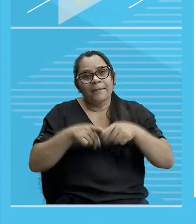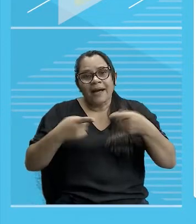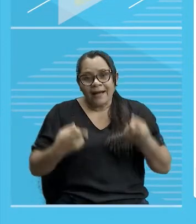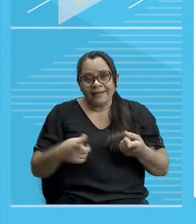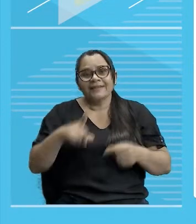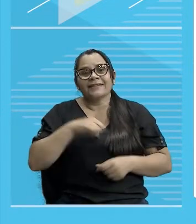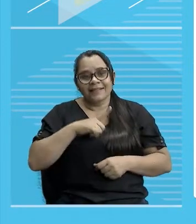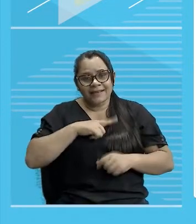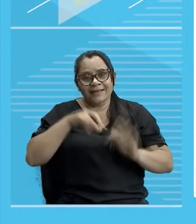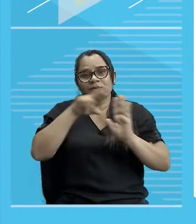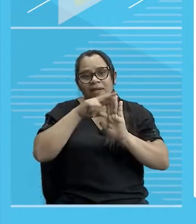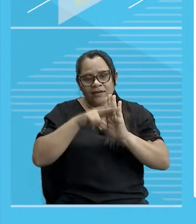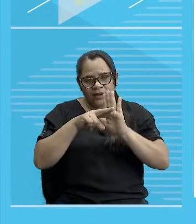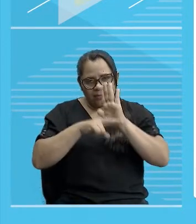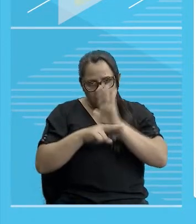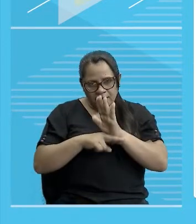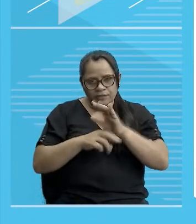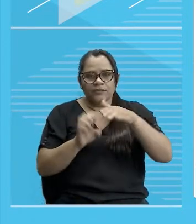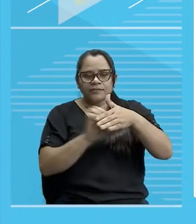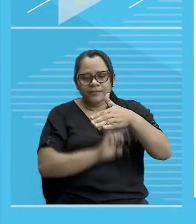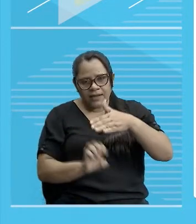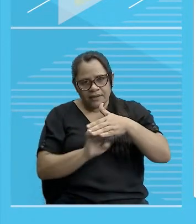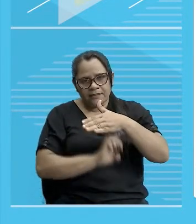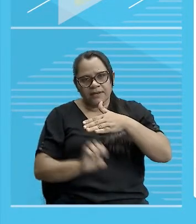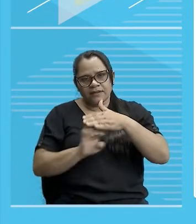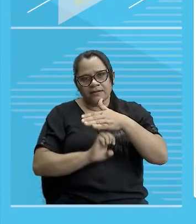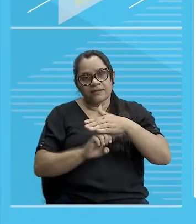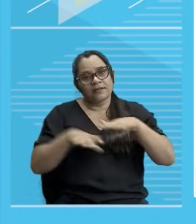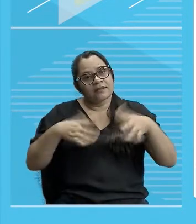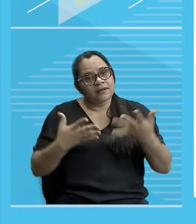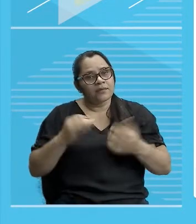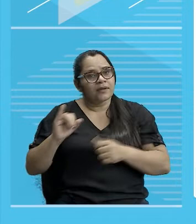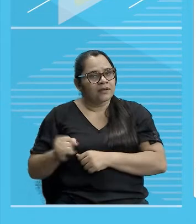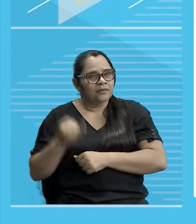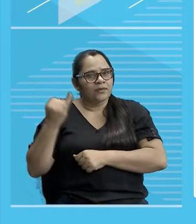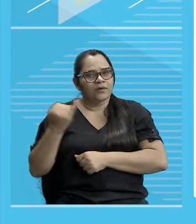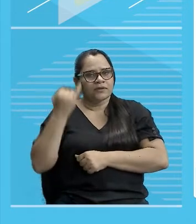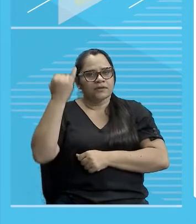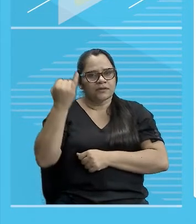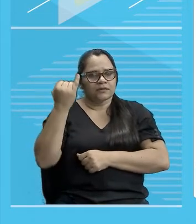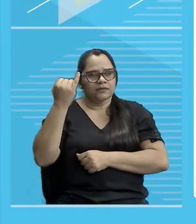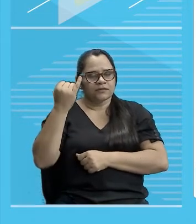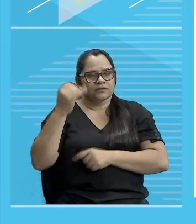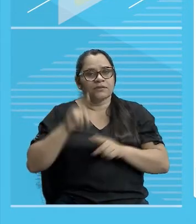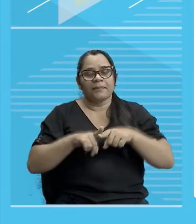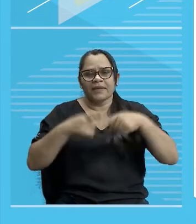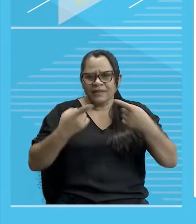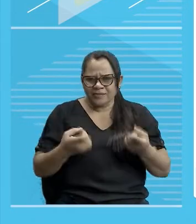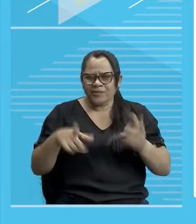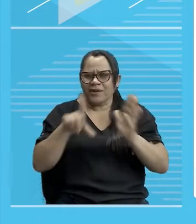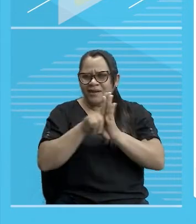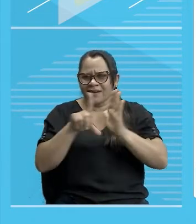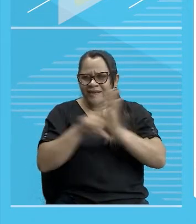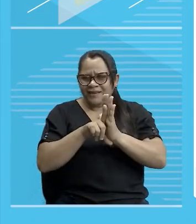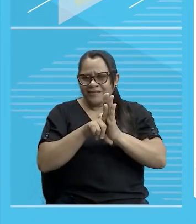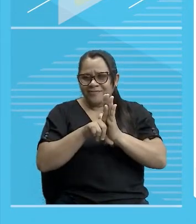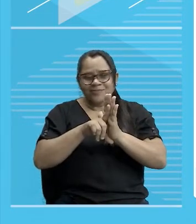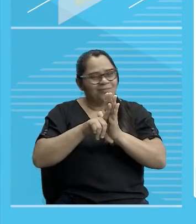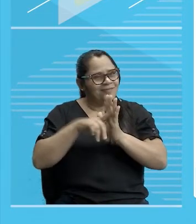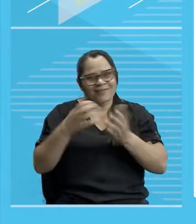tem que ter no regulamento é importante porque tem gente que mesmo com a lenda não quer cumprir